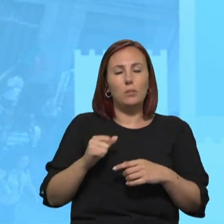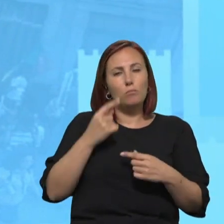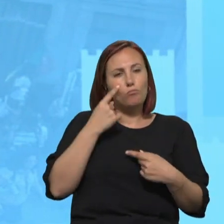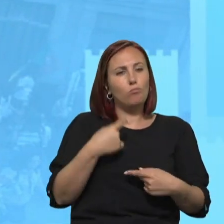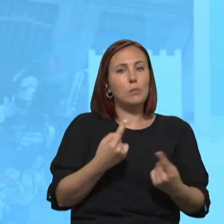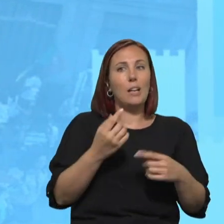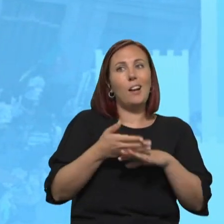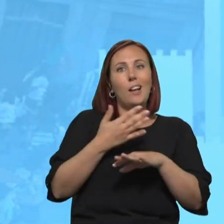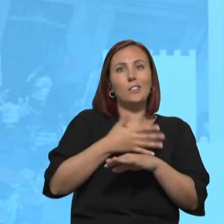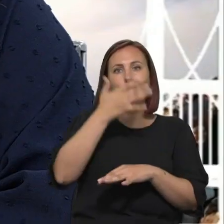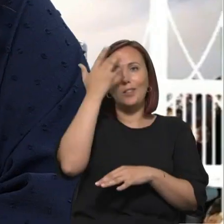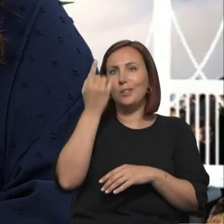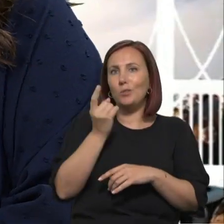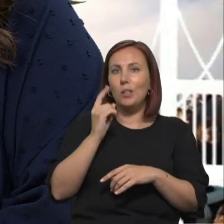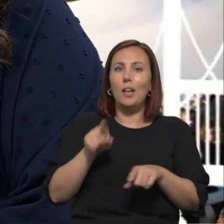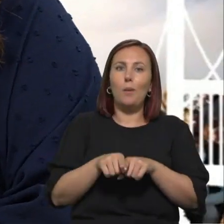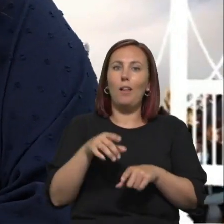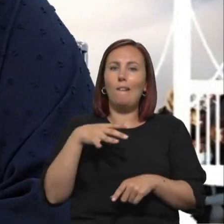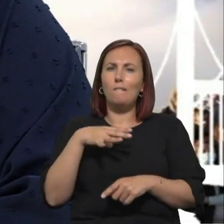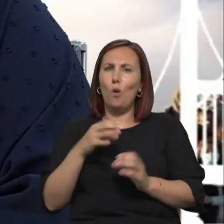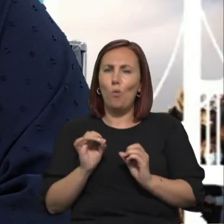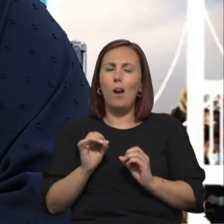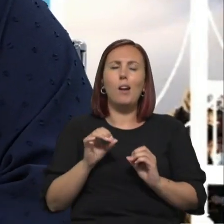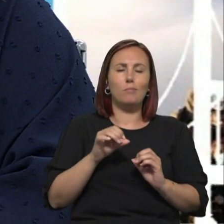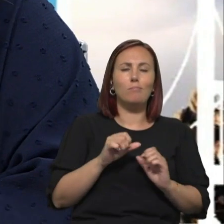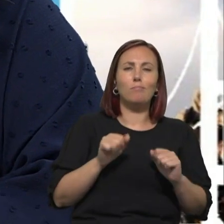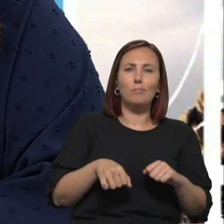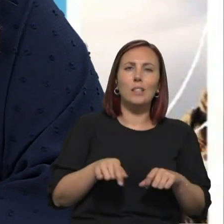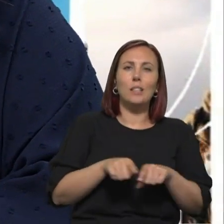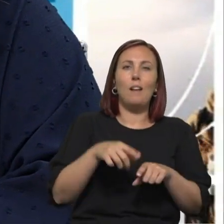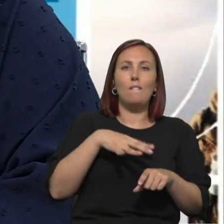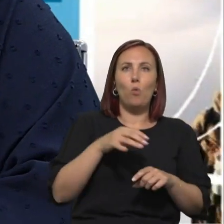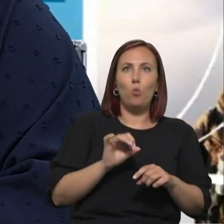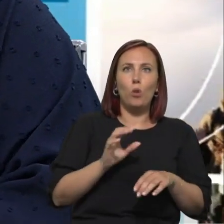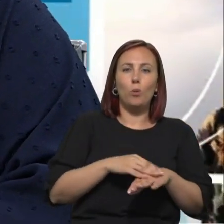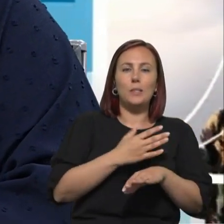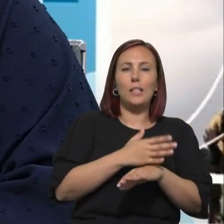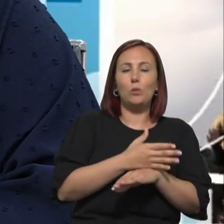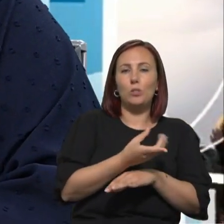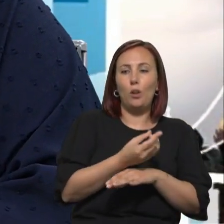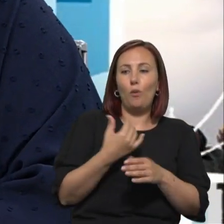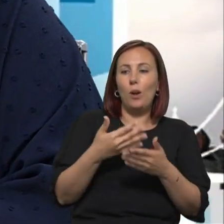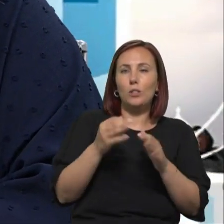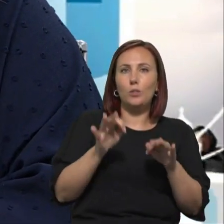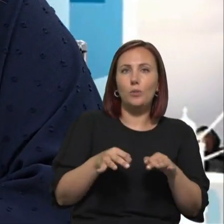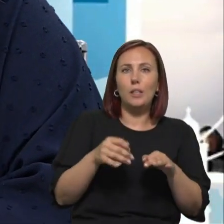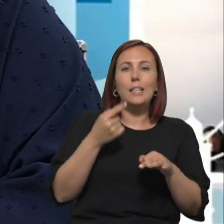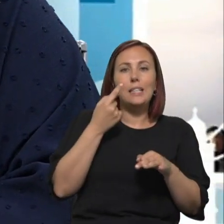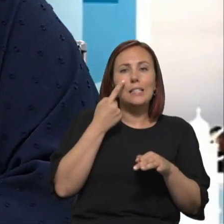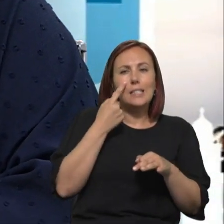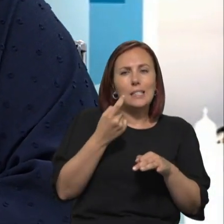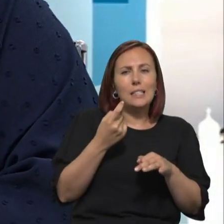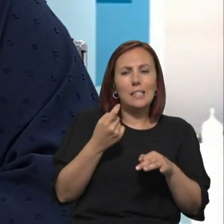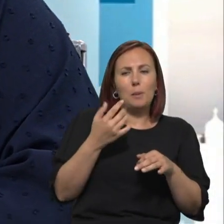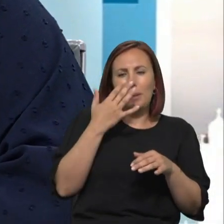naquela época. É verdade, sem medo, não é? Sem medo. Era um homem absolutamente sem medo, ainda para mais, de facto, desde o final do século XIX que se sentia esse